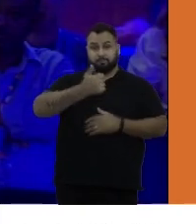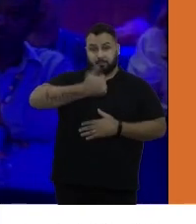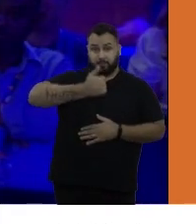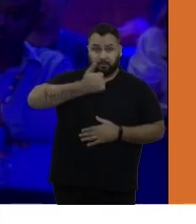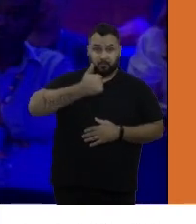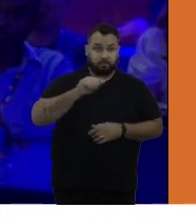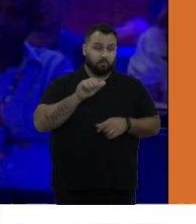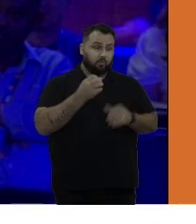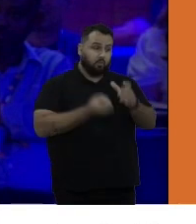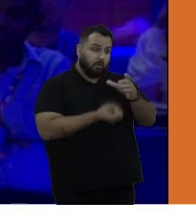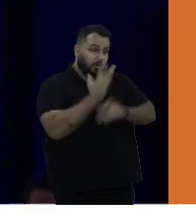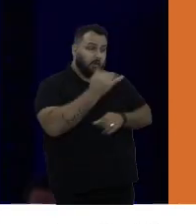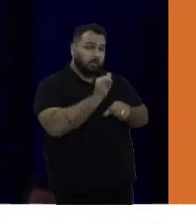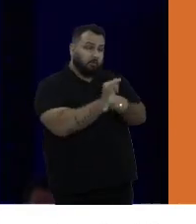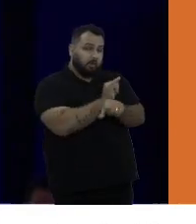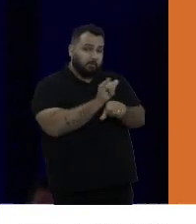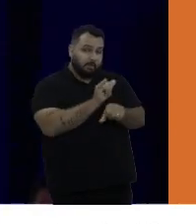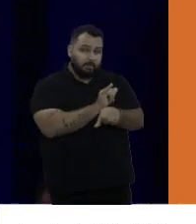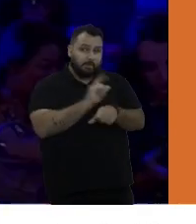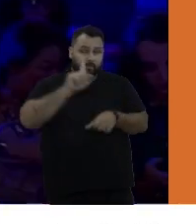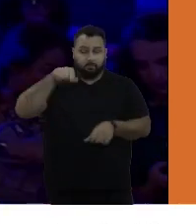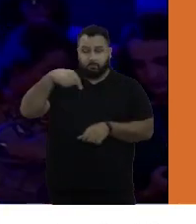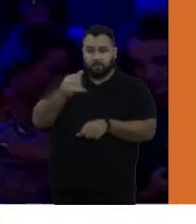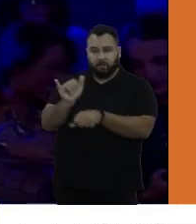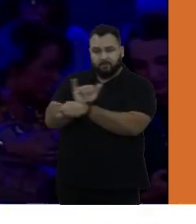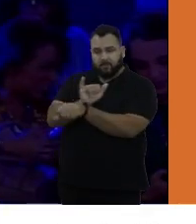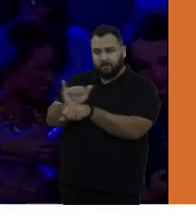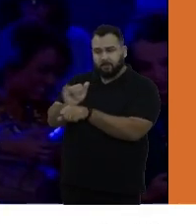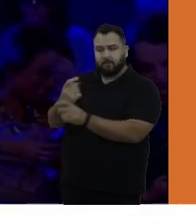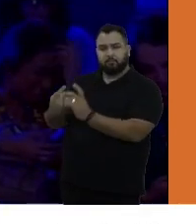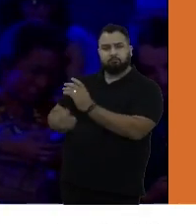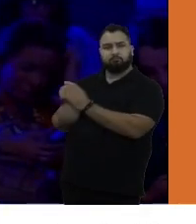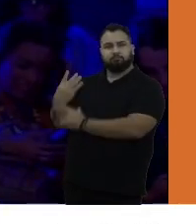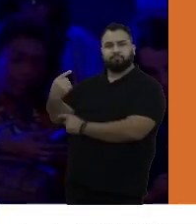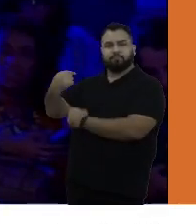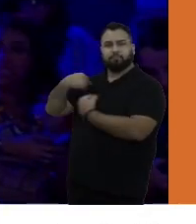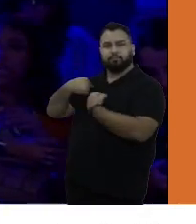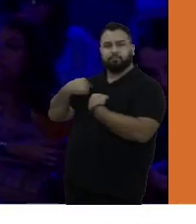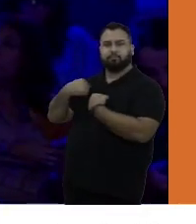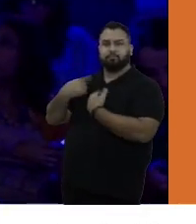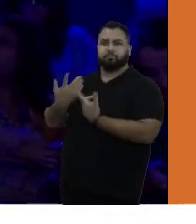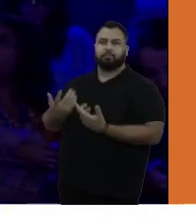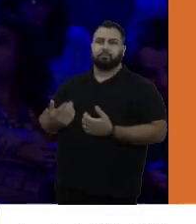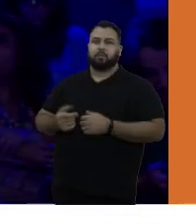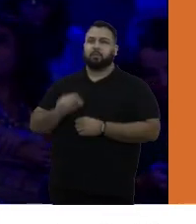as ferramentas, depois as ferramentas nos fazem. E o que elas fazem com a